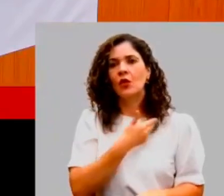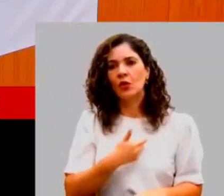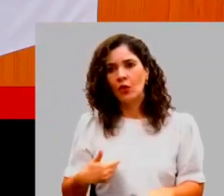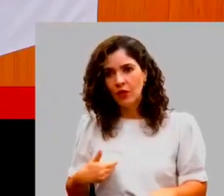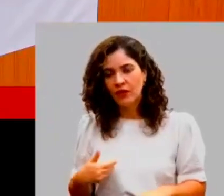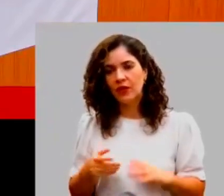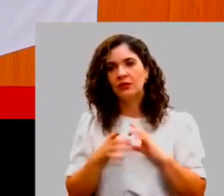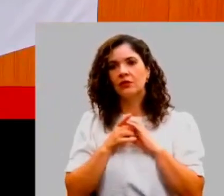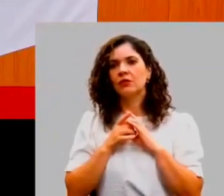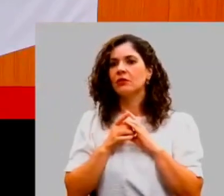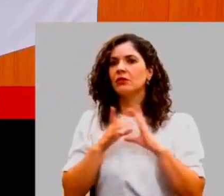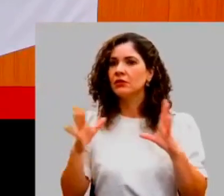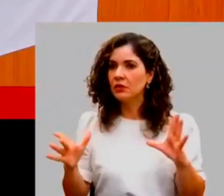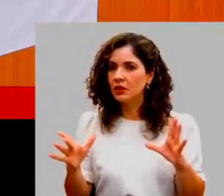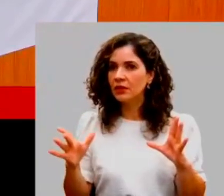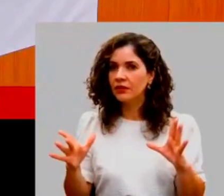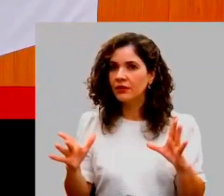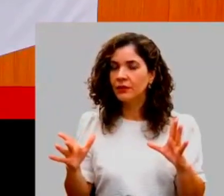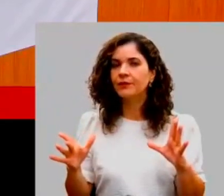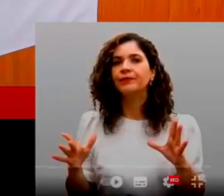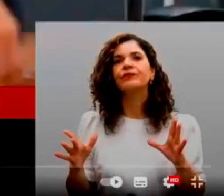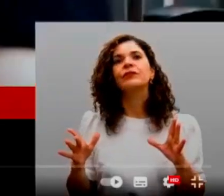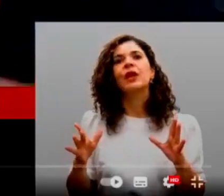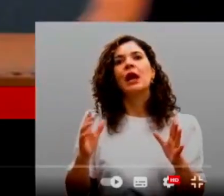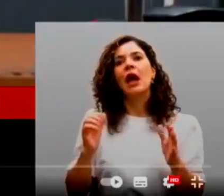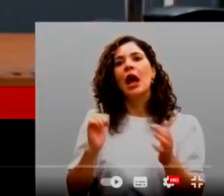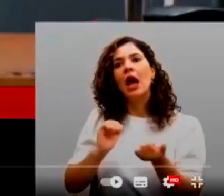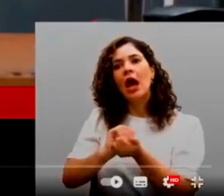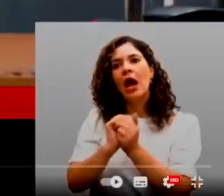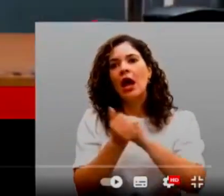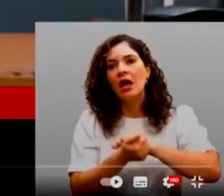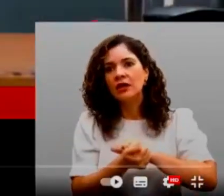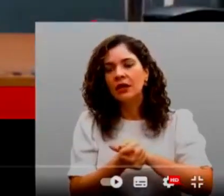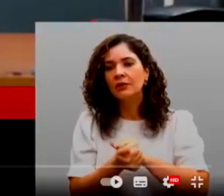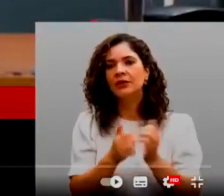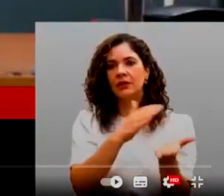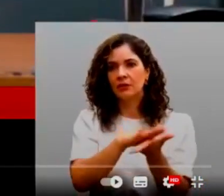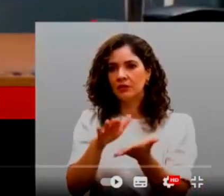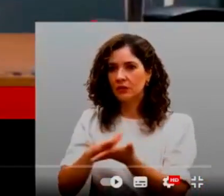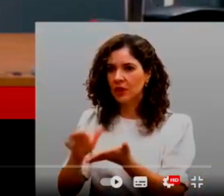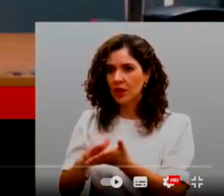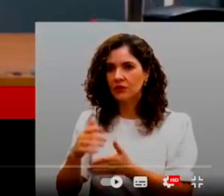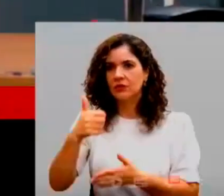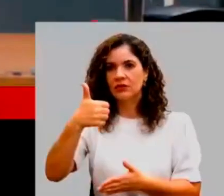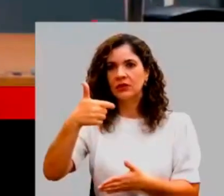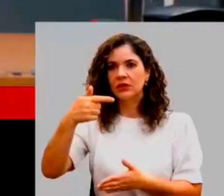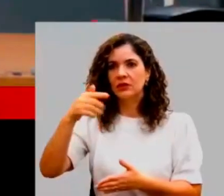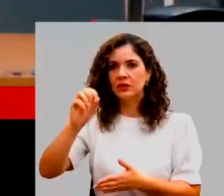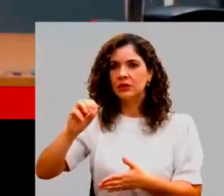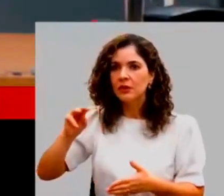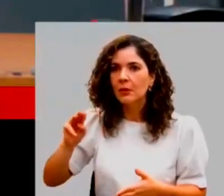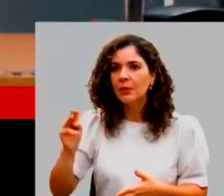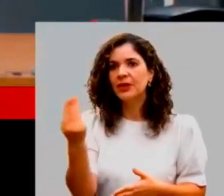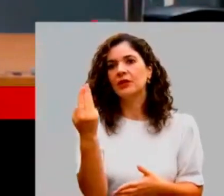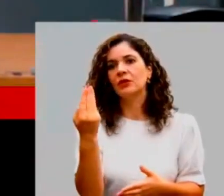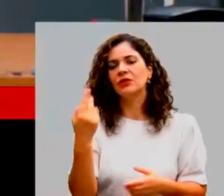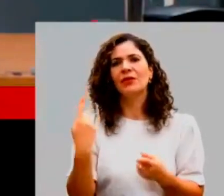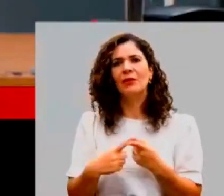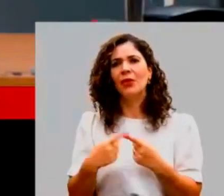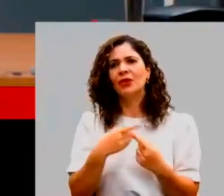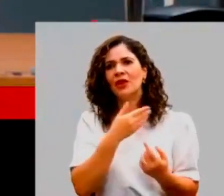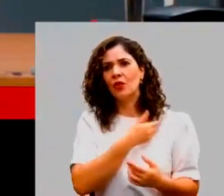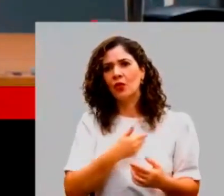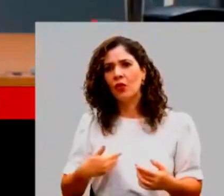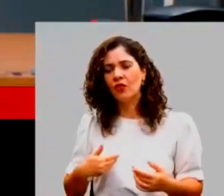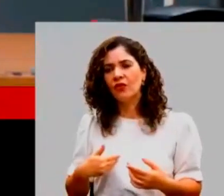a fazer um aporte de recursos segundo o governo é na ordem de R 170 milhões deais por que que o governo não abre